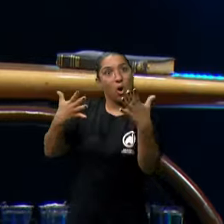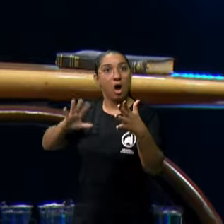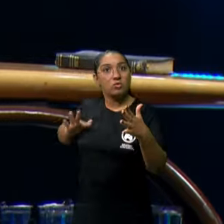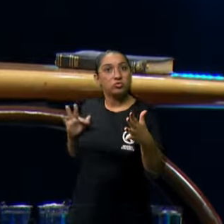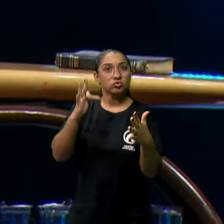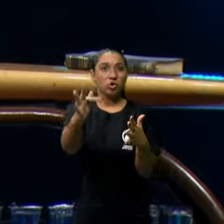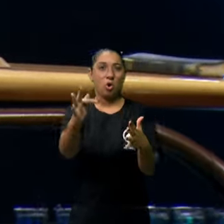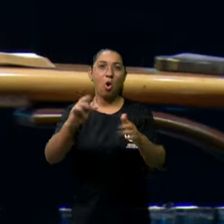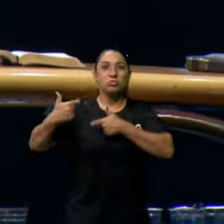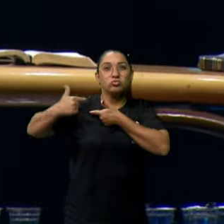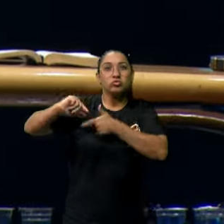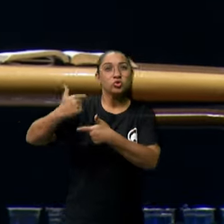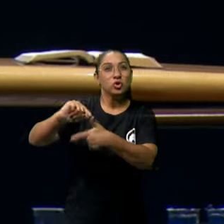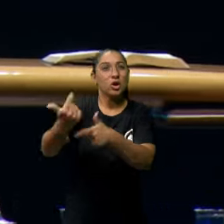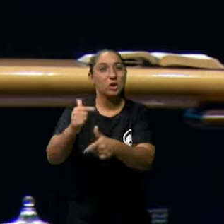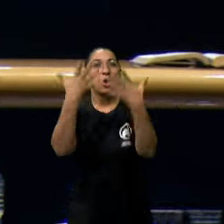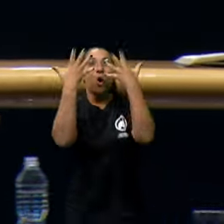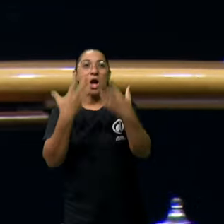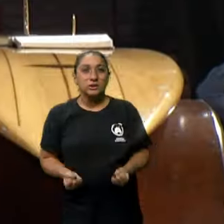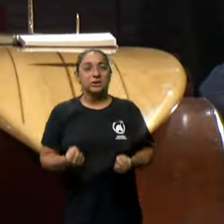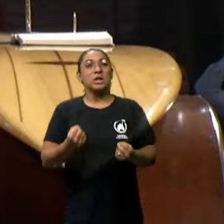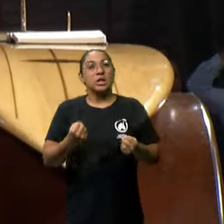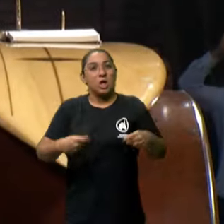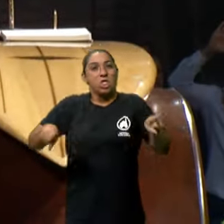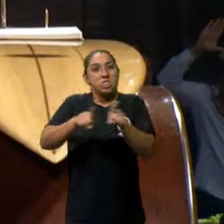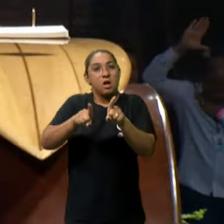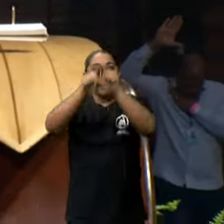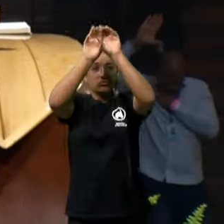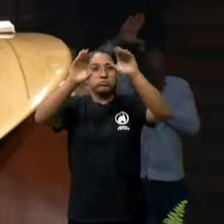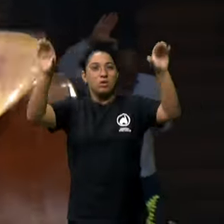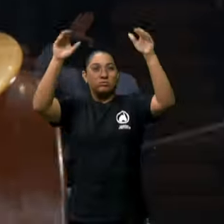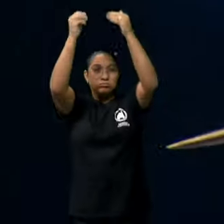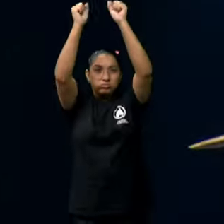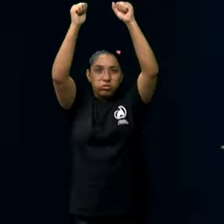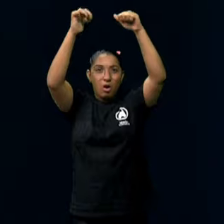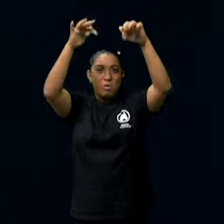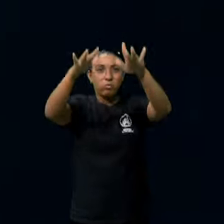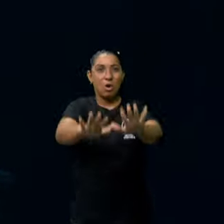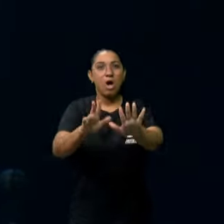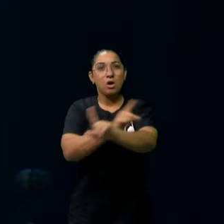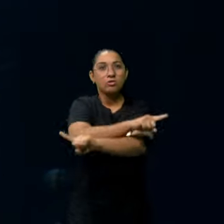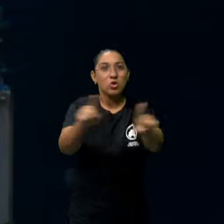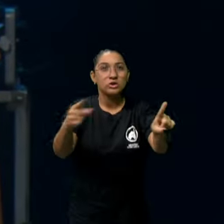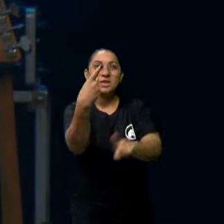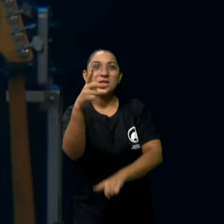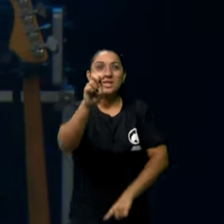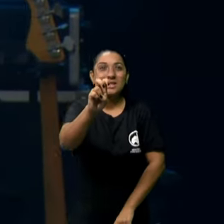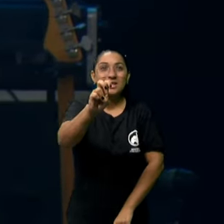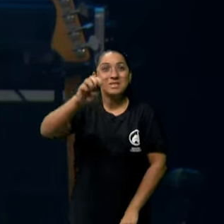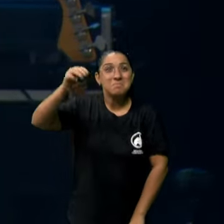do céu nessa hora em 15 minutos o céu se abrirão sobre você